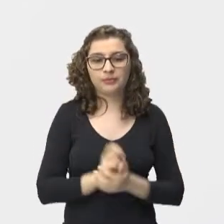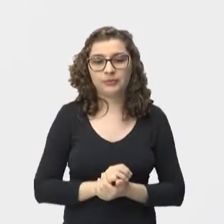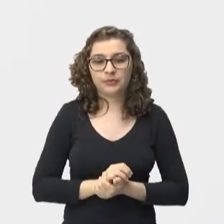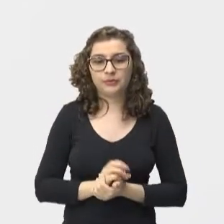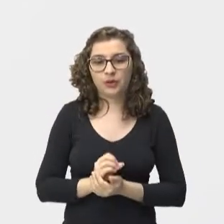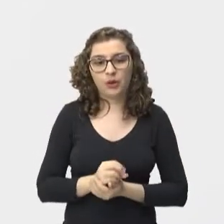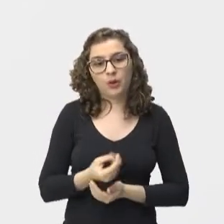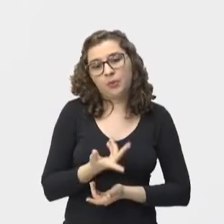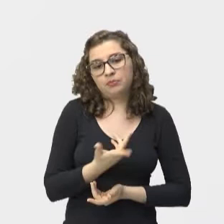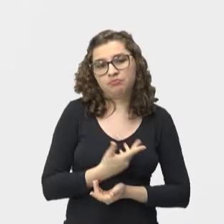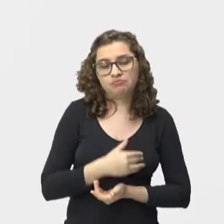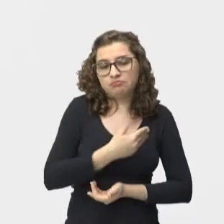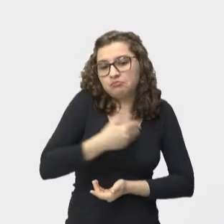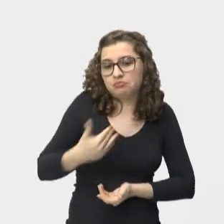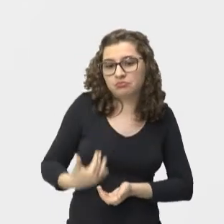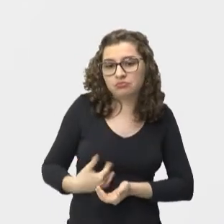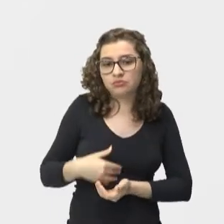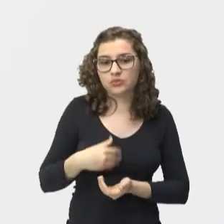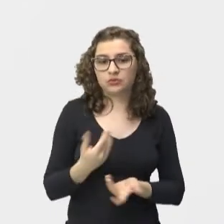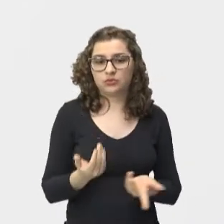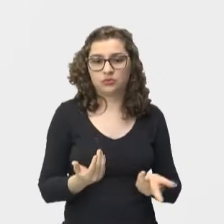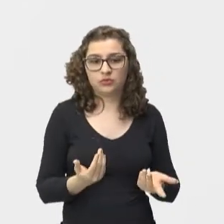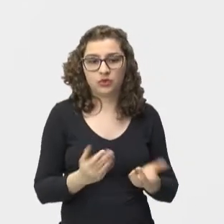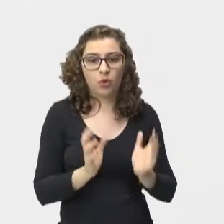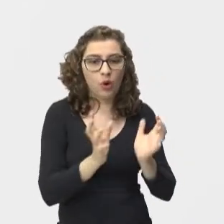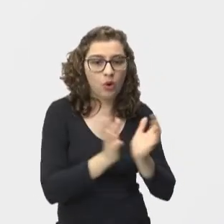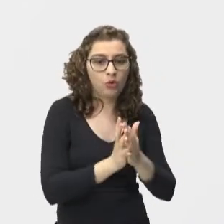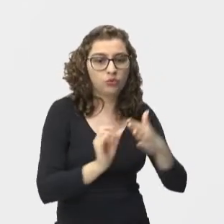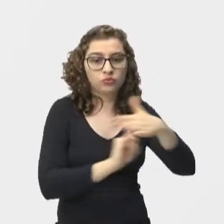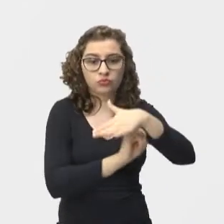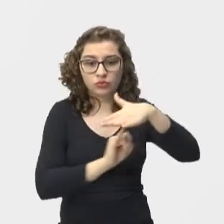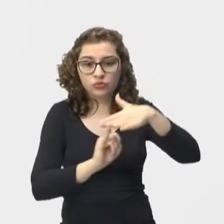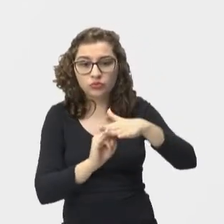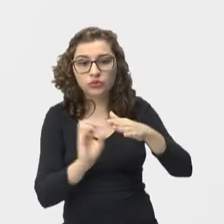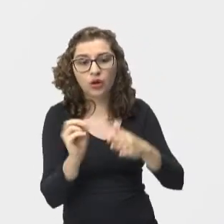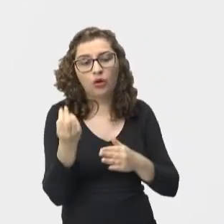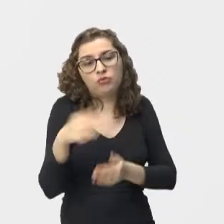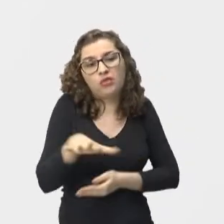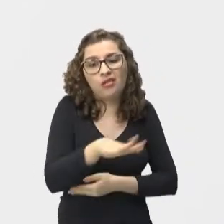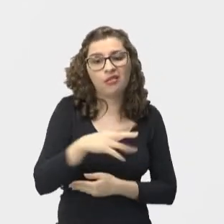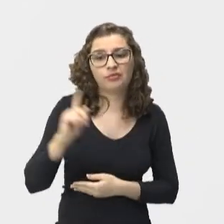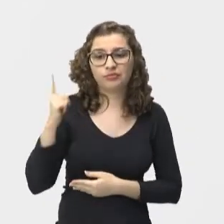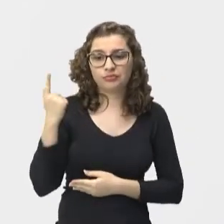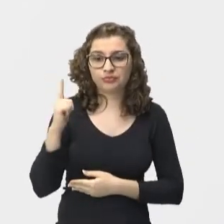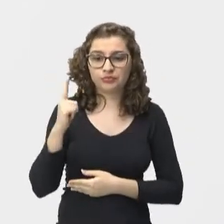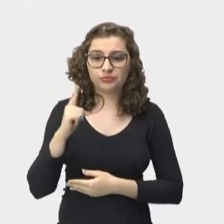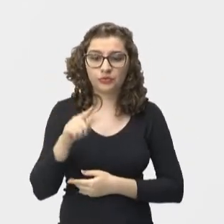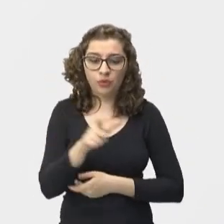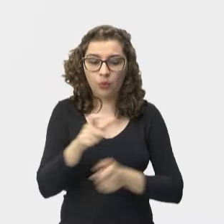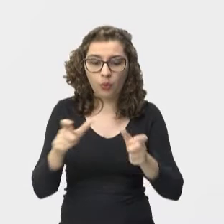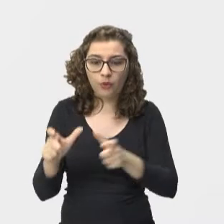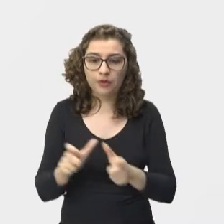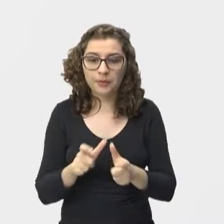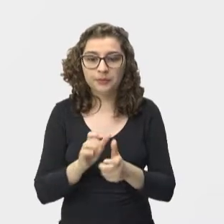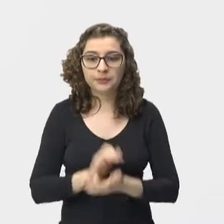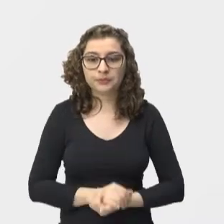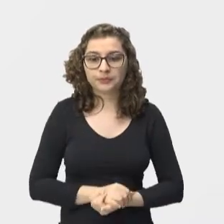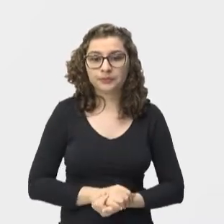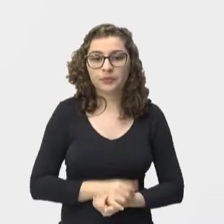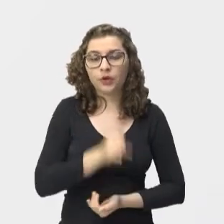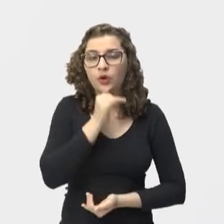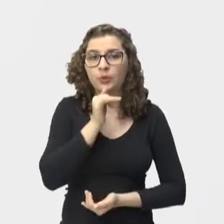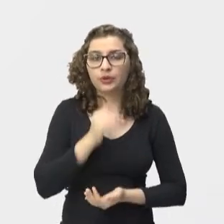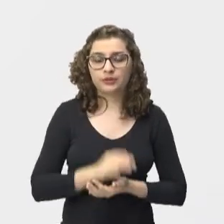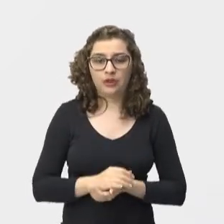ou público, conjunto institucional ou área geográfica. Então a política pública, por exemplo,